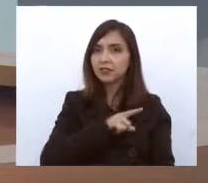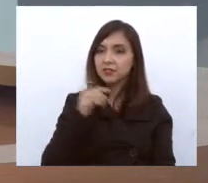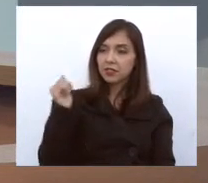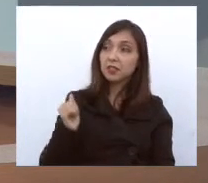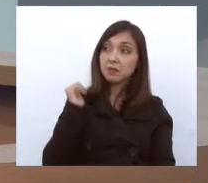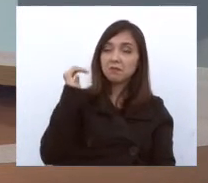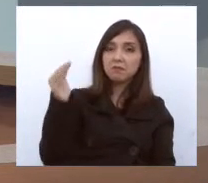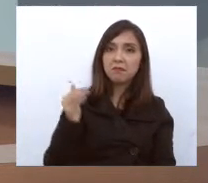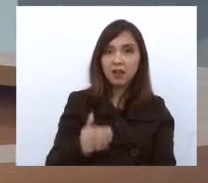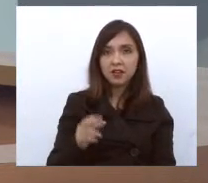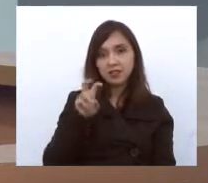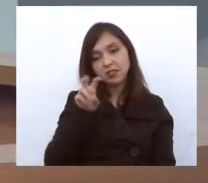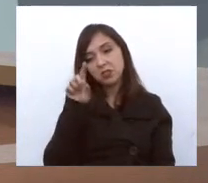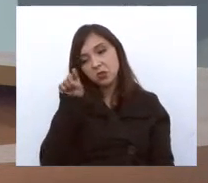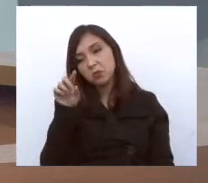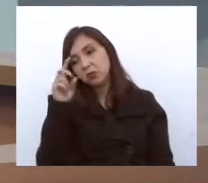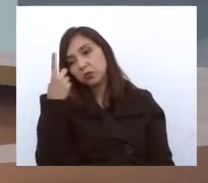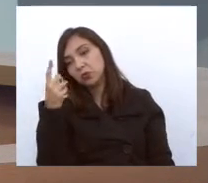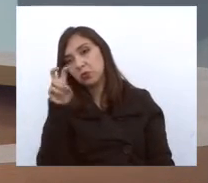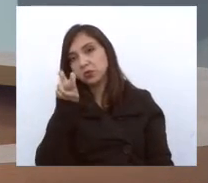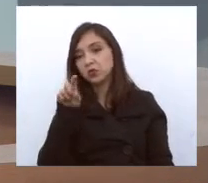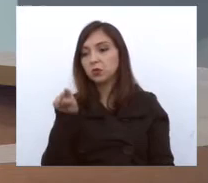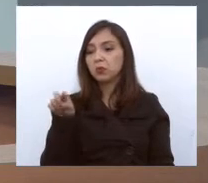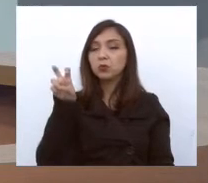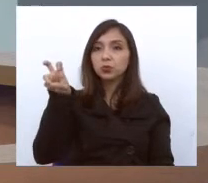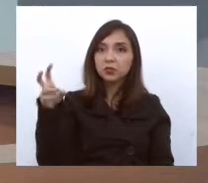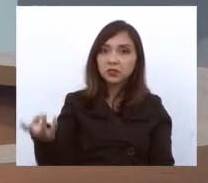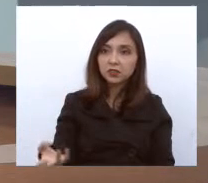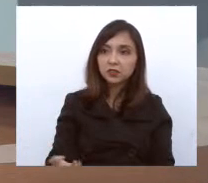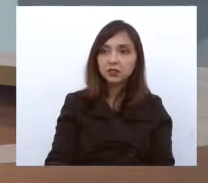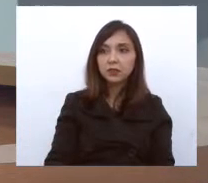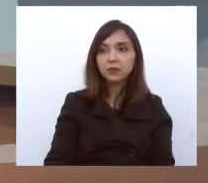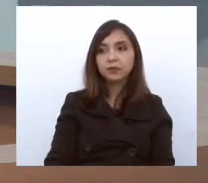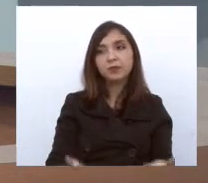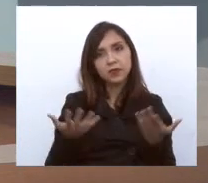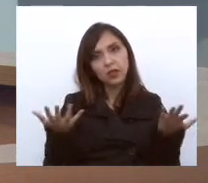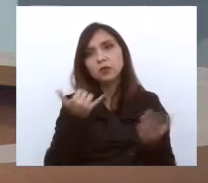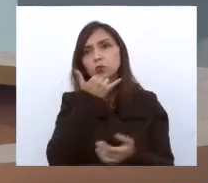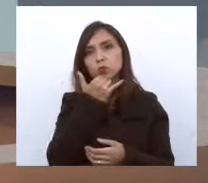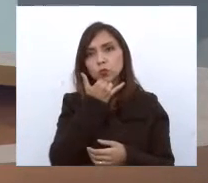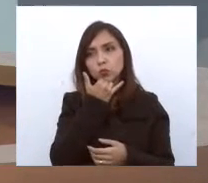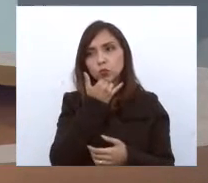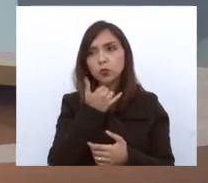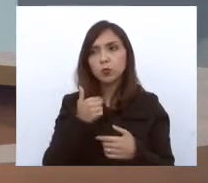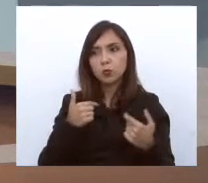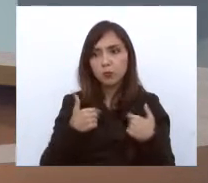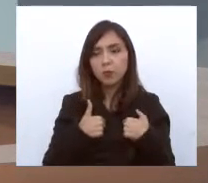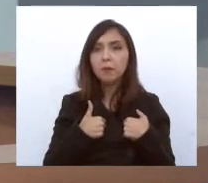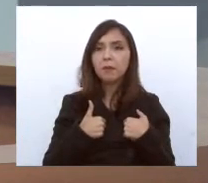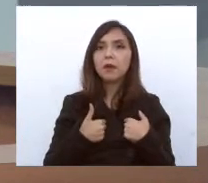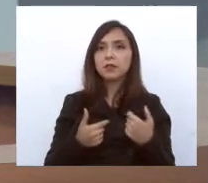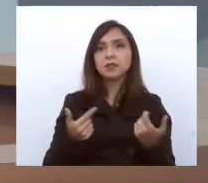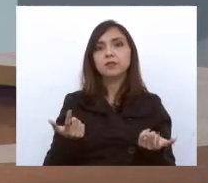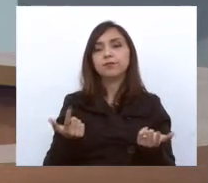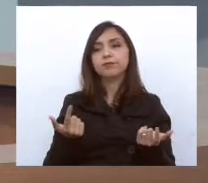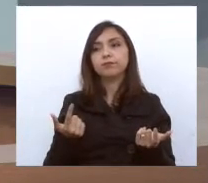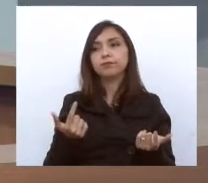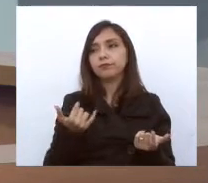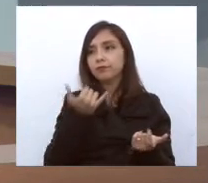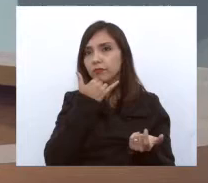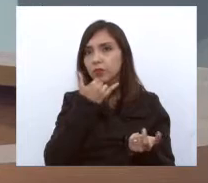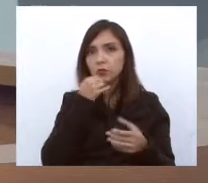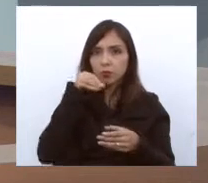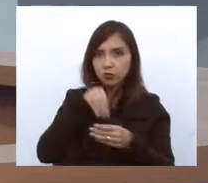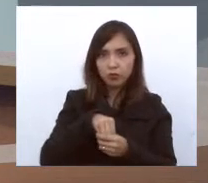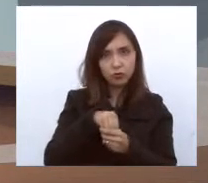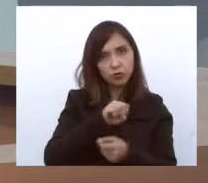ganhando 5,1, 5,5. Então, me desculpe, vereador. Me desculpe de Vossa Excelência não ter